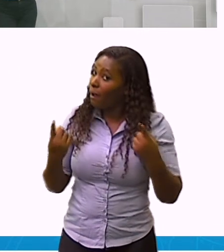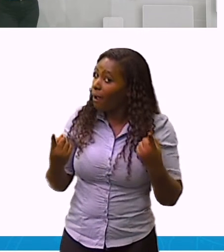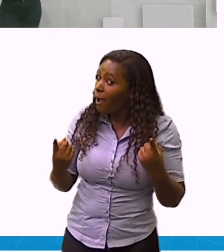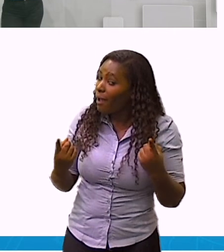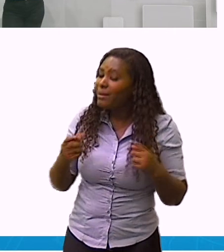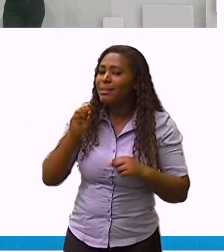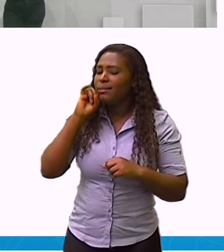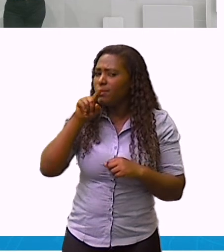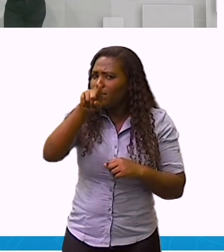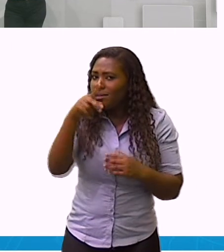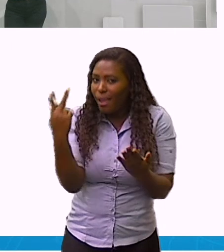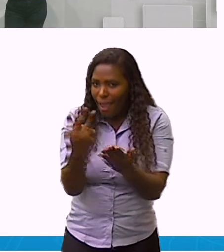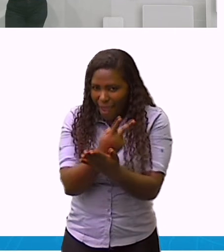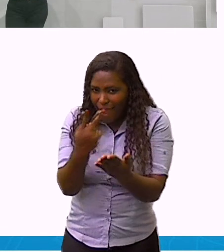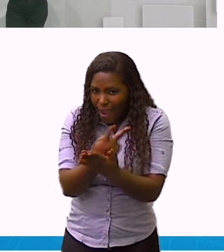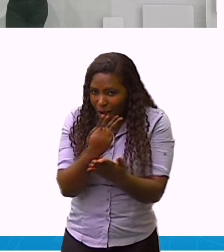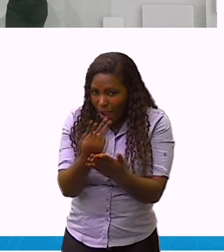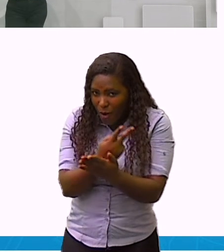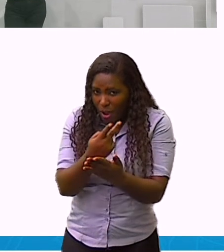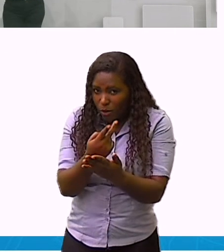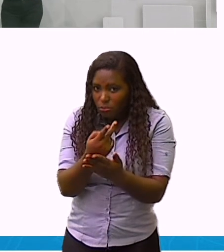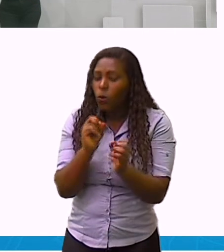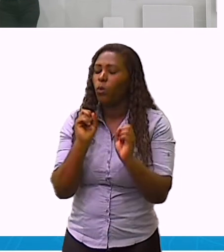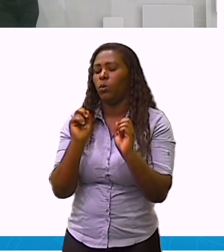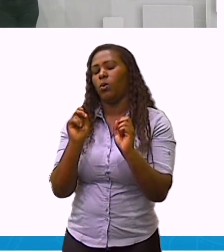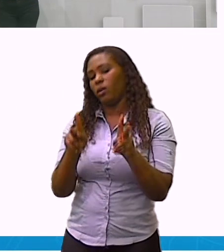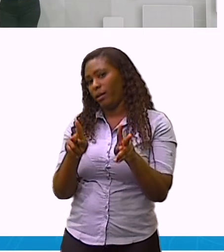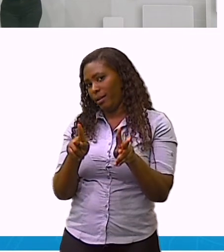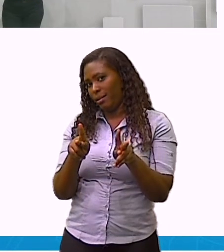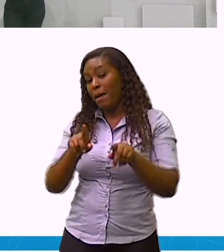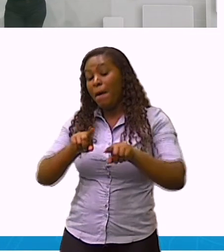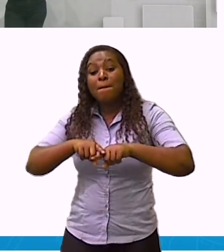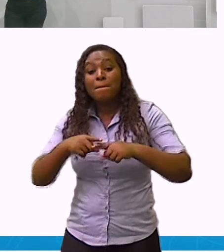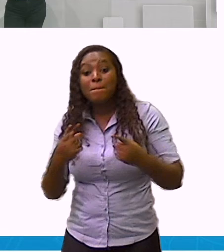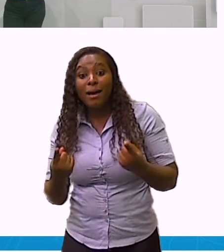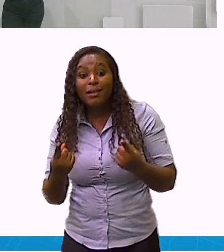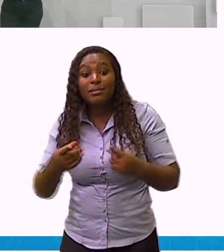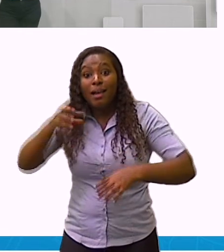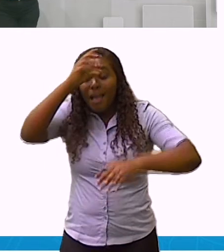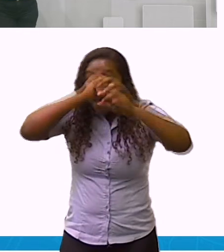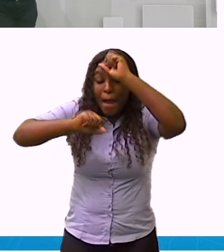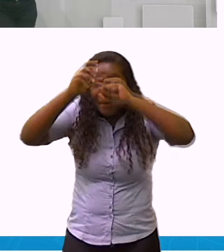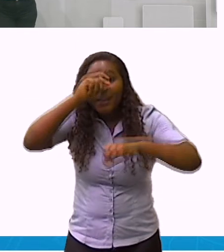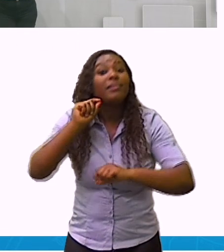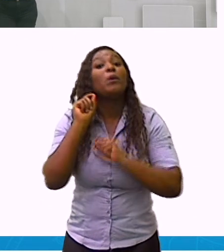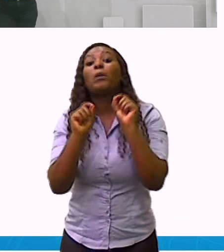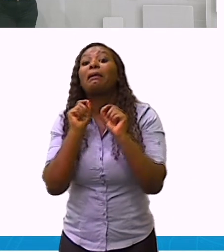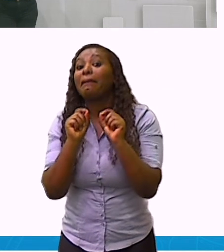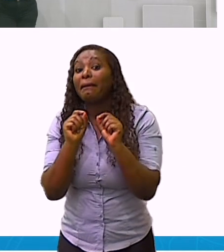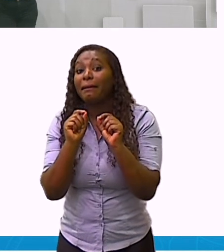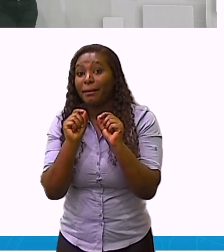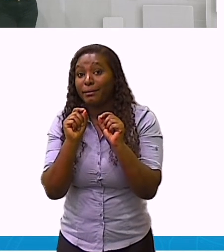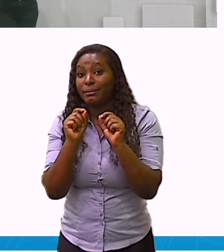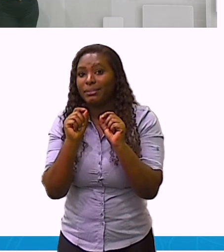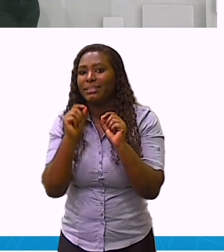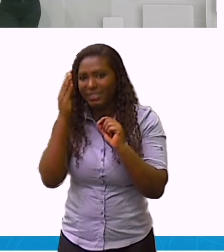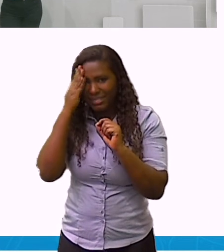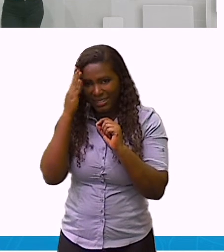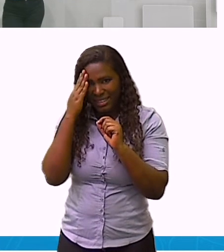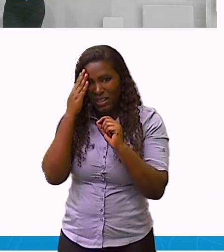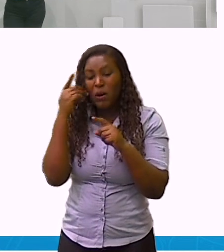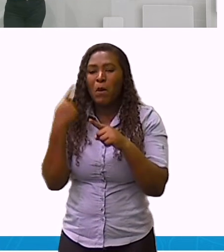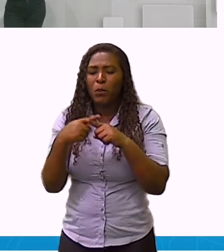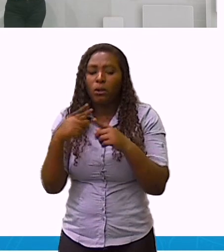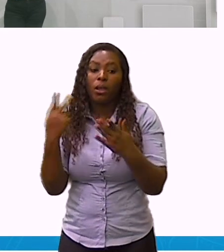Ele nunca será pequeno demais ou desprezível.